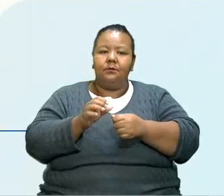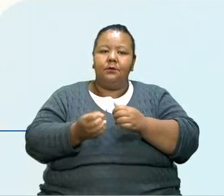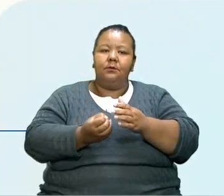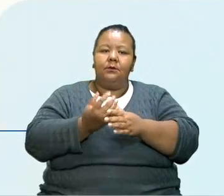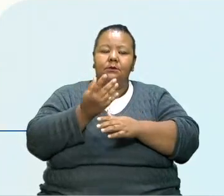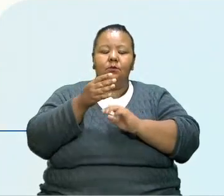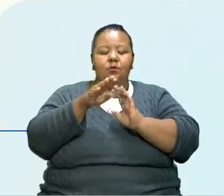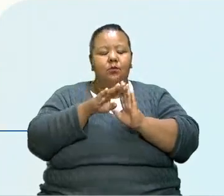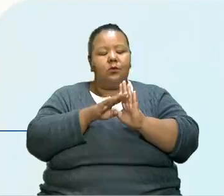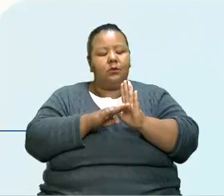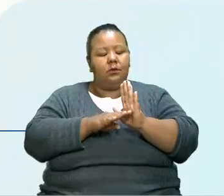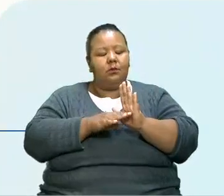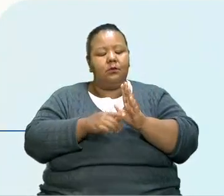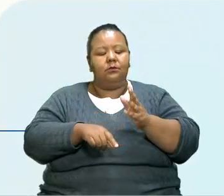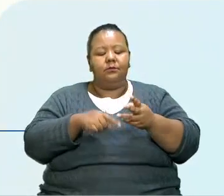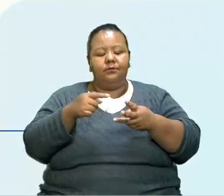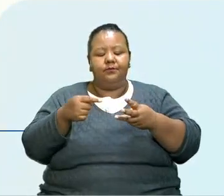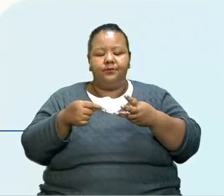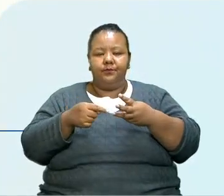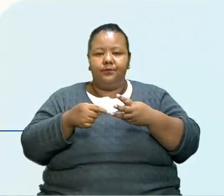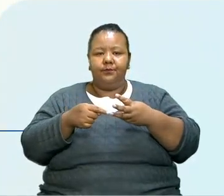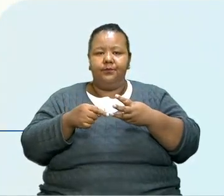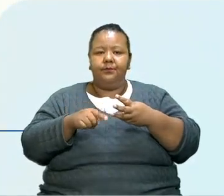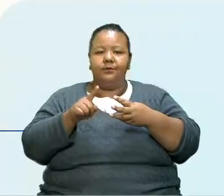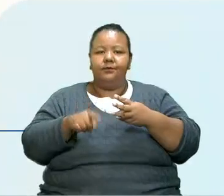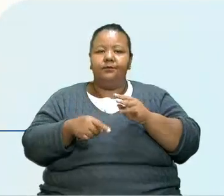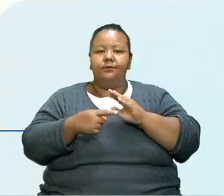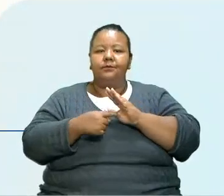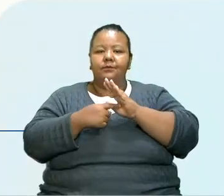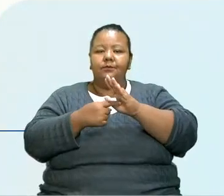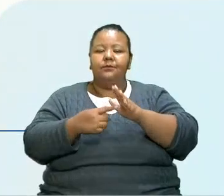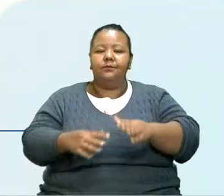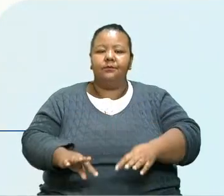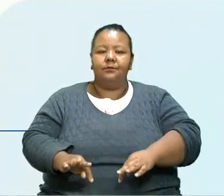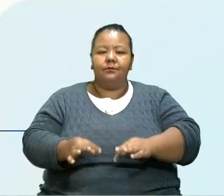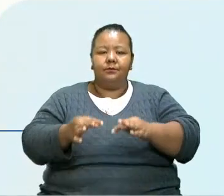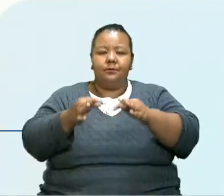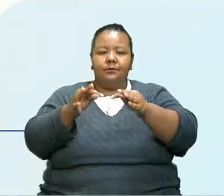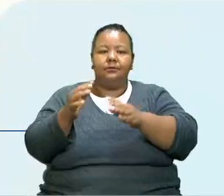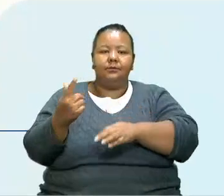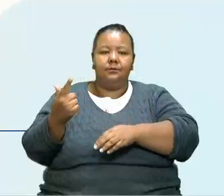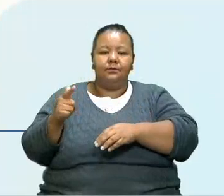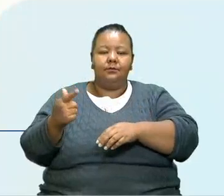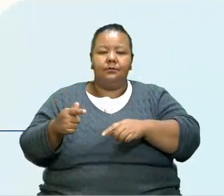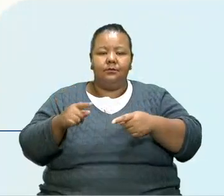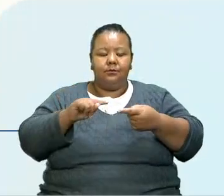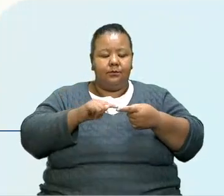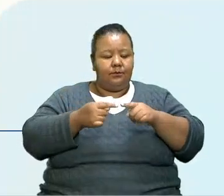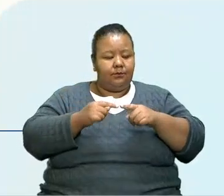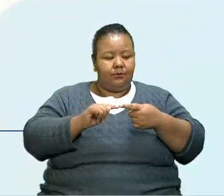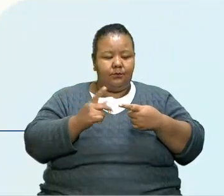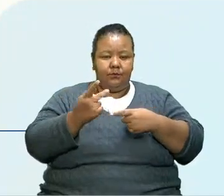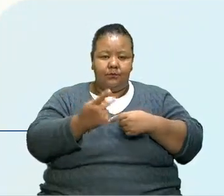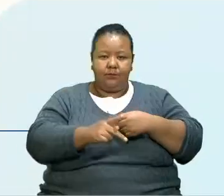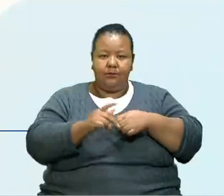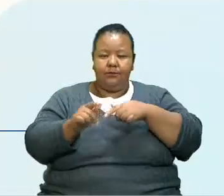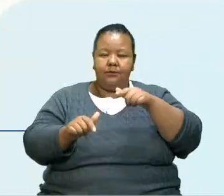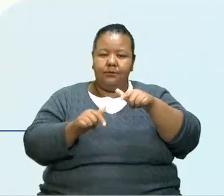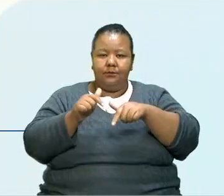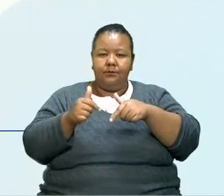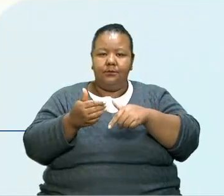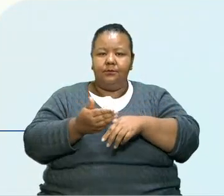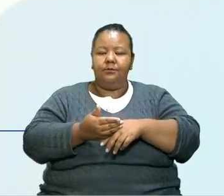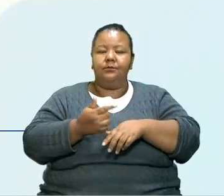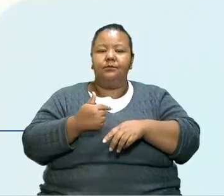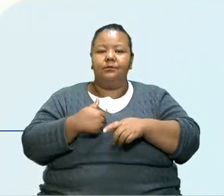programa. E a minha terceira etapa, indicar as tecnologias de gestão adequada para essa iniciativa.